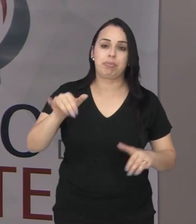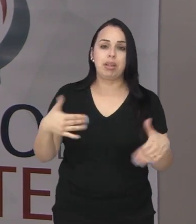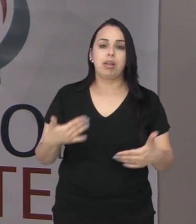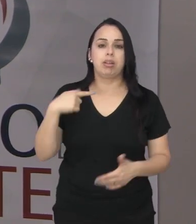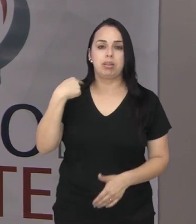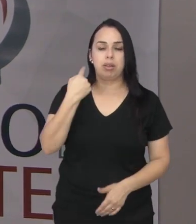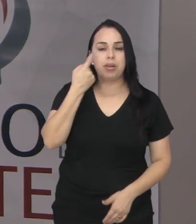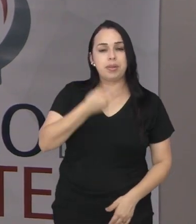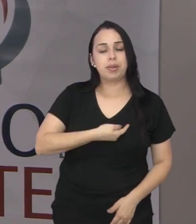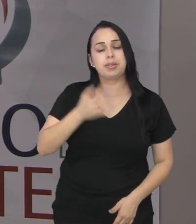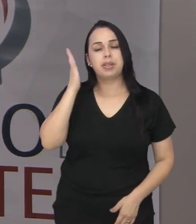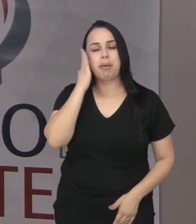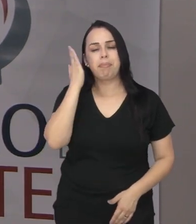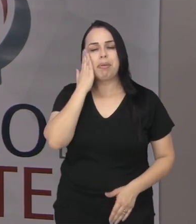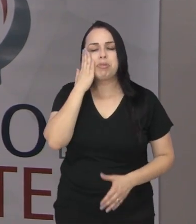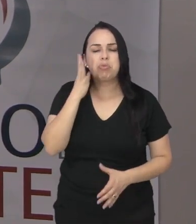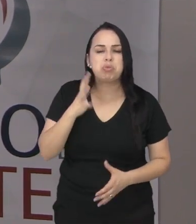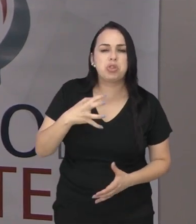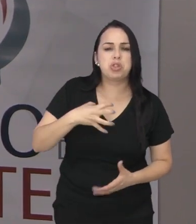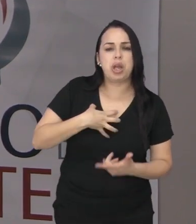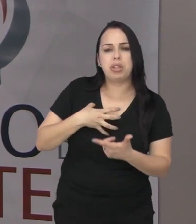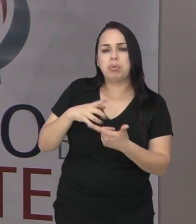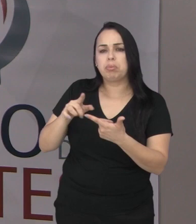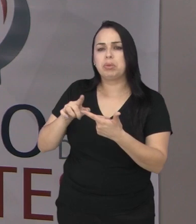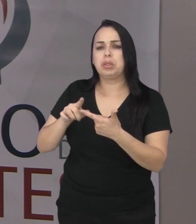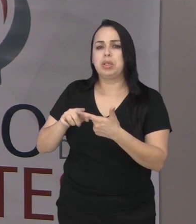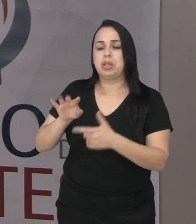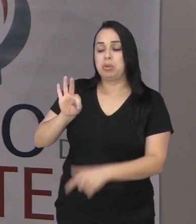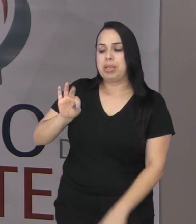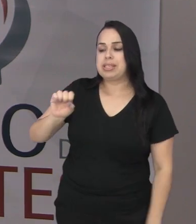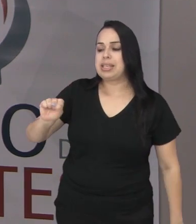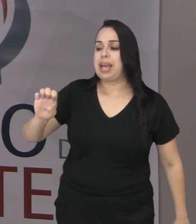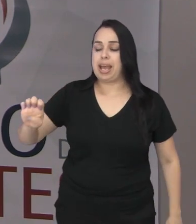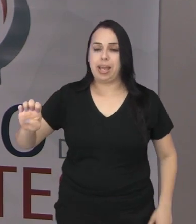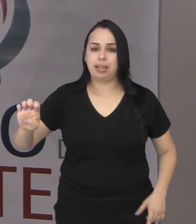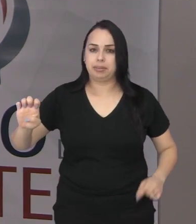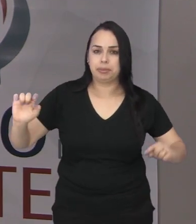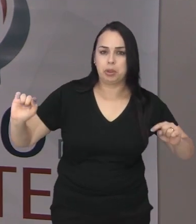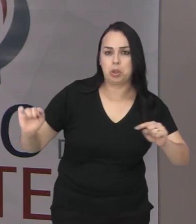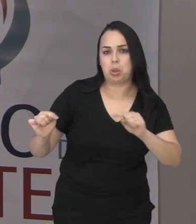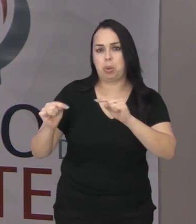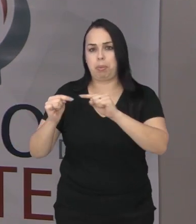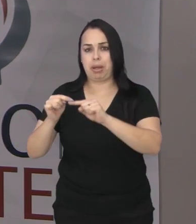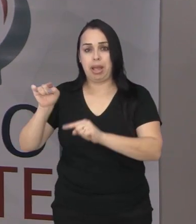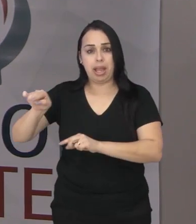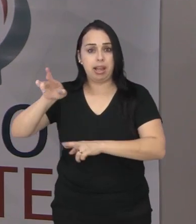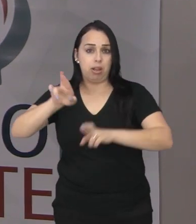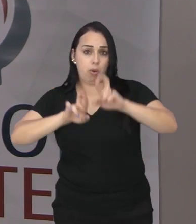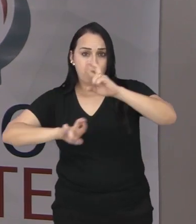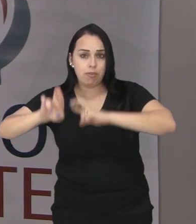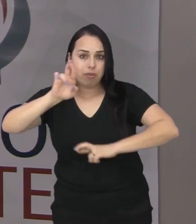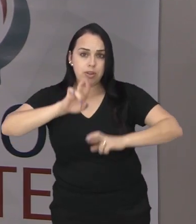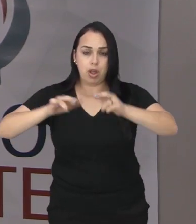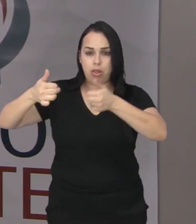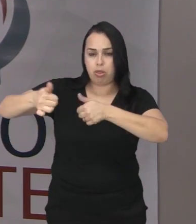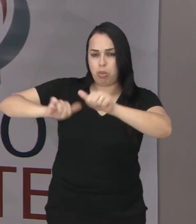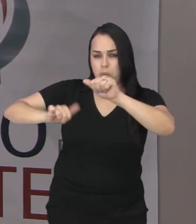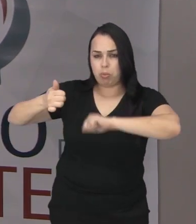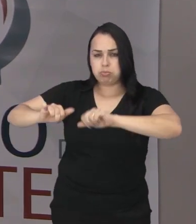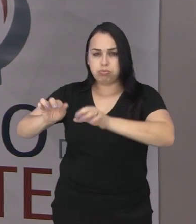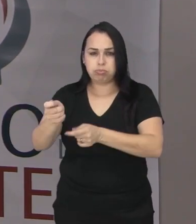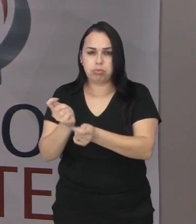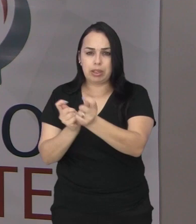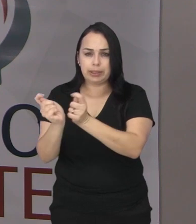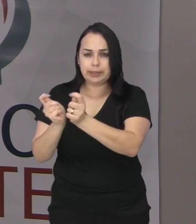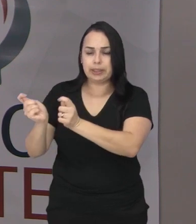Então, sabendo aplicar e o jeito que o próprio Tribunal de Contas, que é o órgão de controle, fiscalizador,